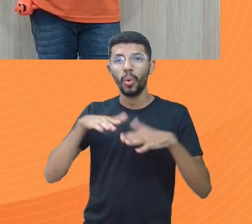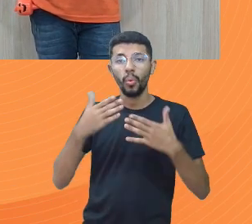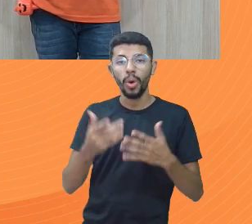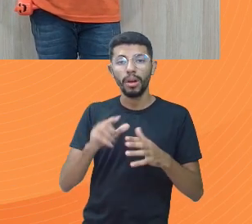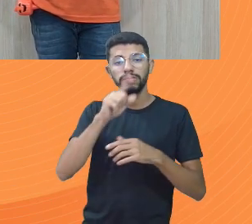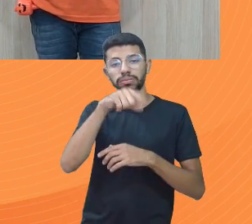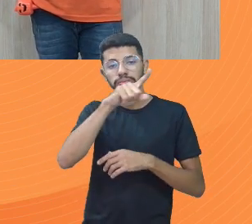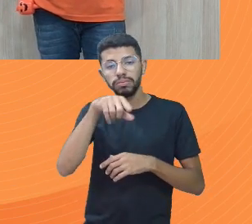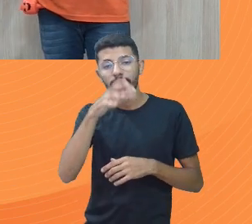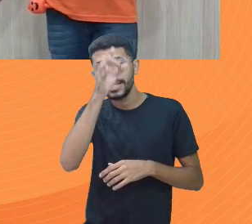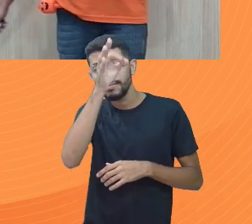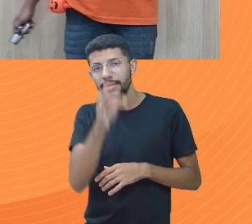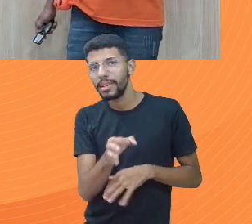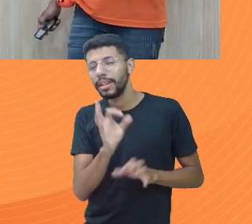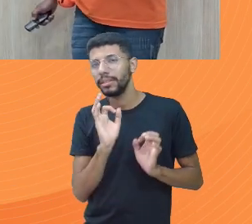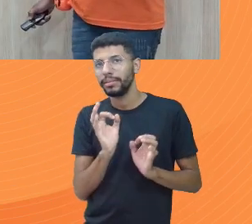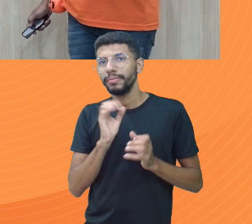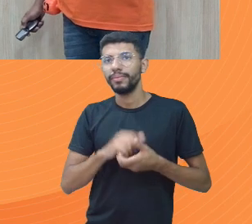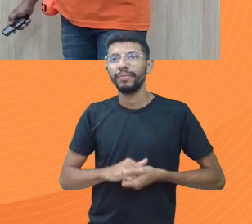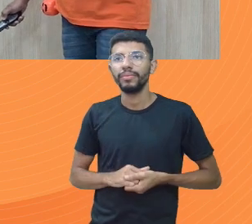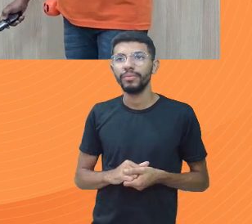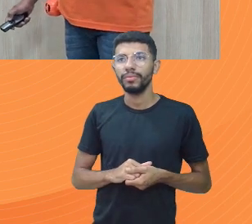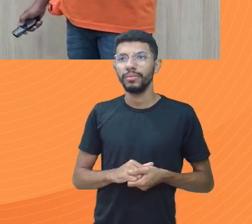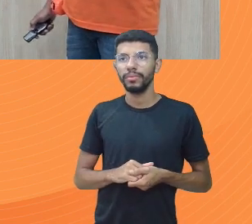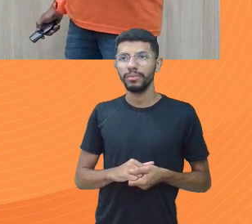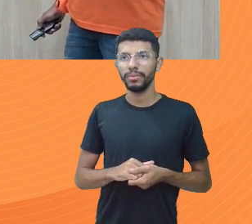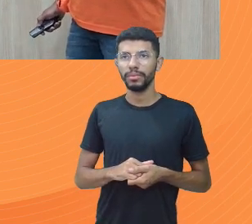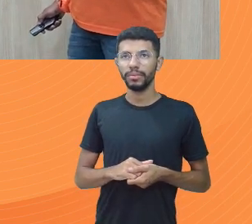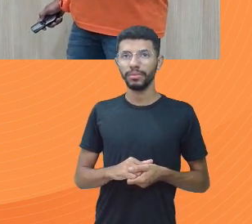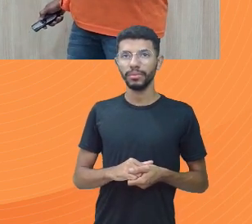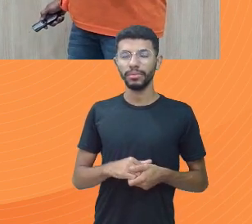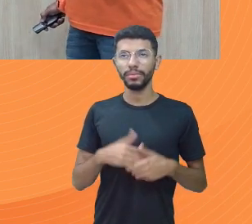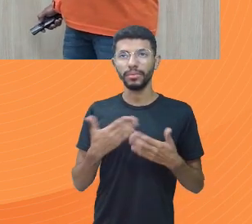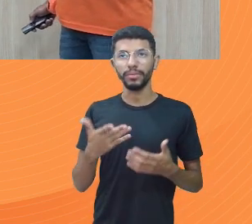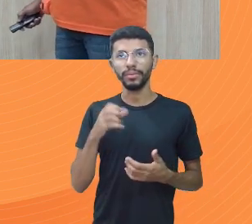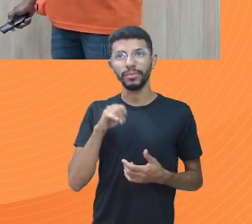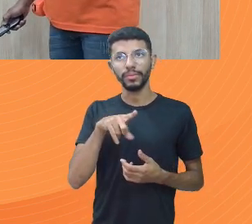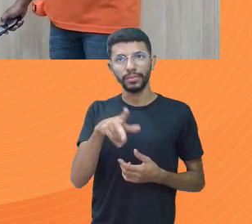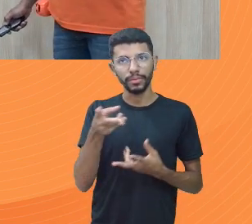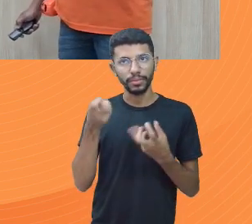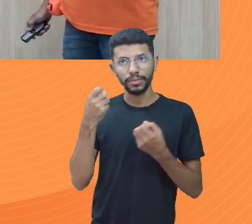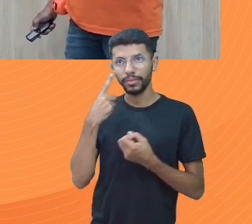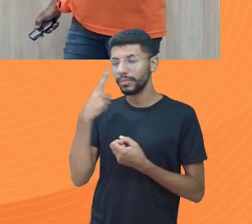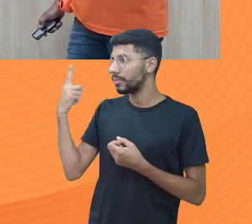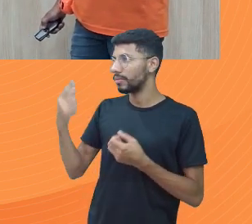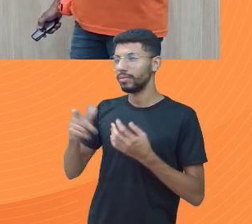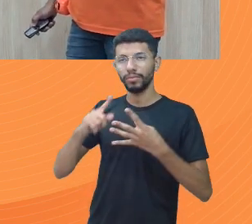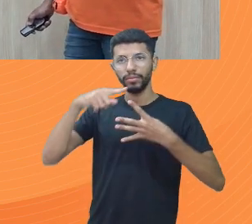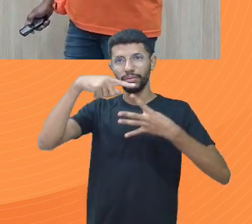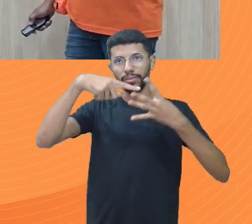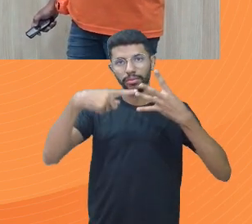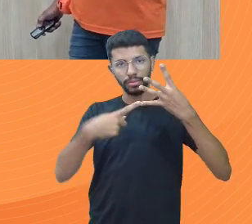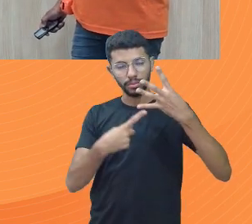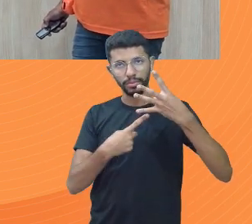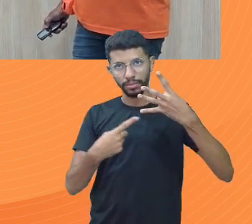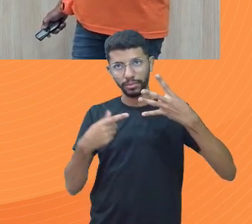afirmativas é a correta. Vamos lá. Ó, se você olhar aí todas as afirmativas seguintes, ele